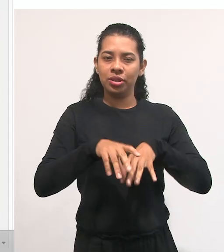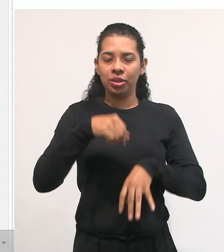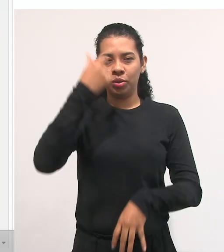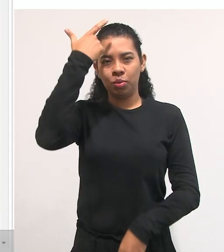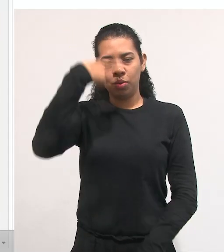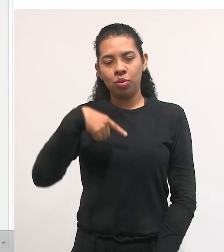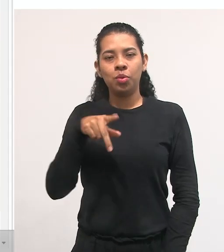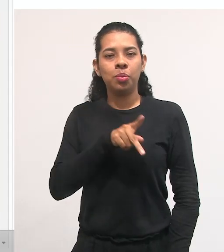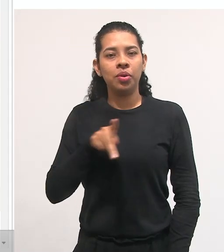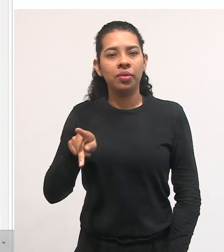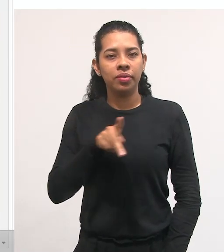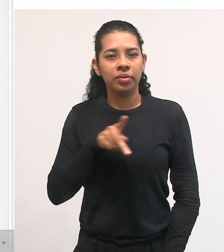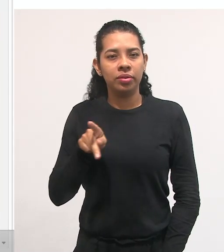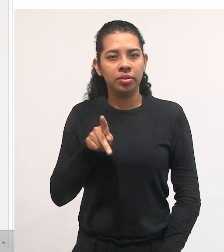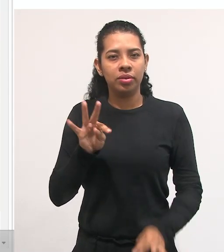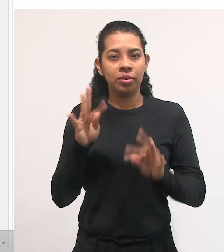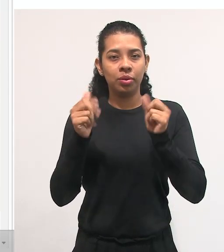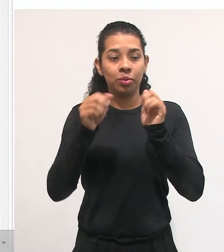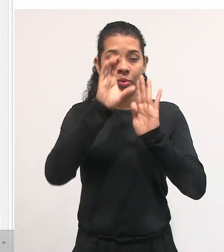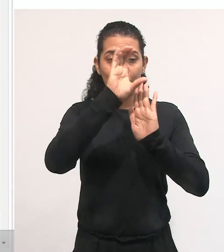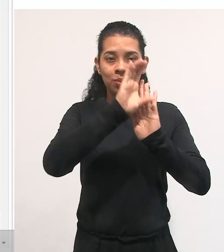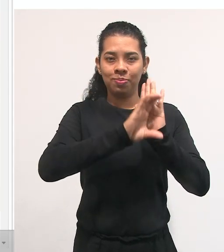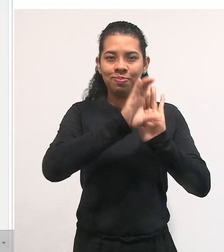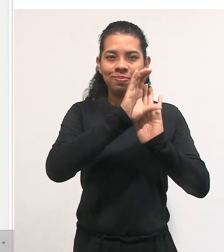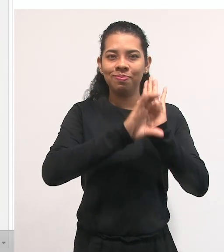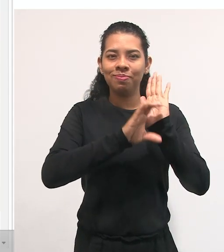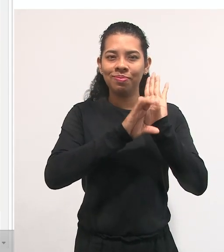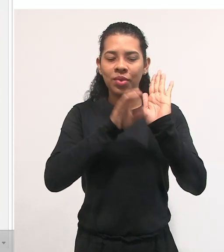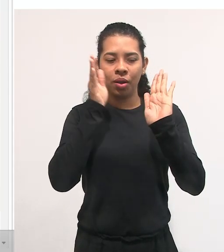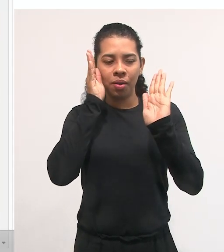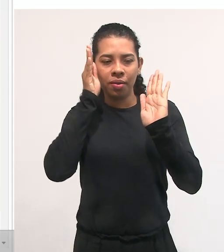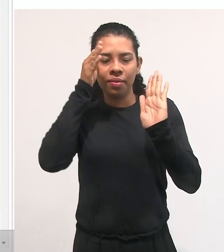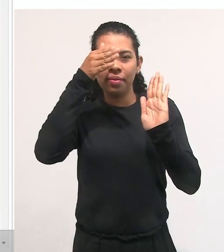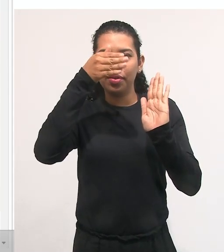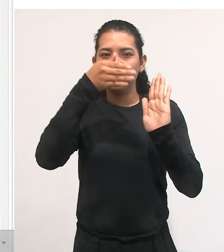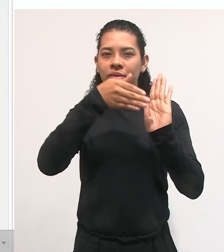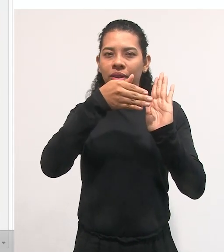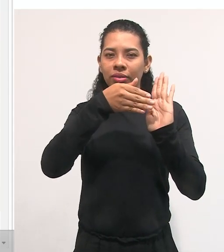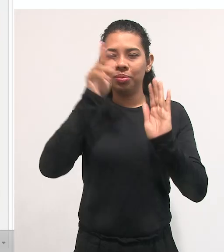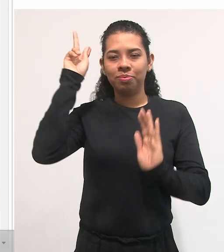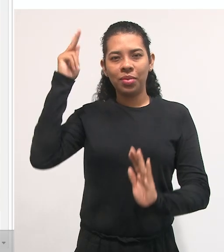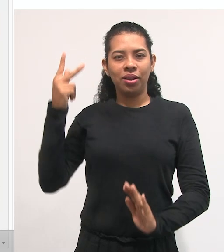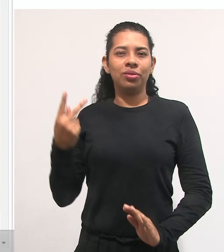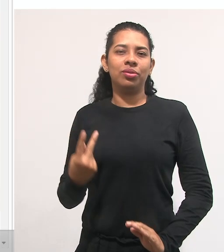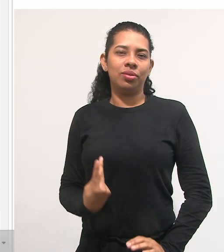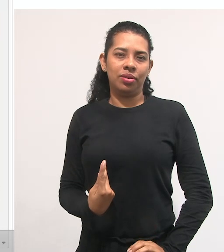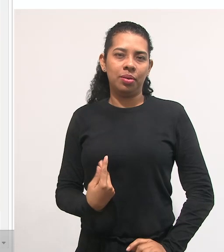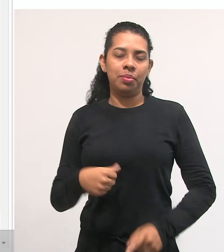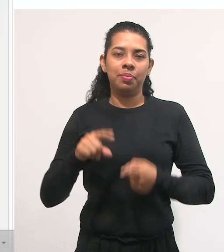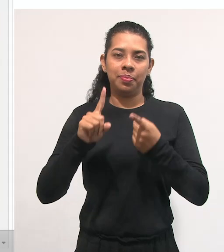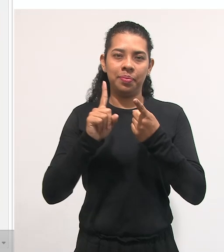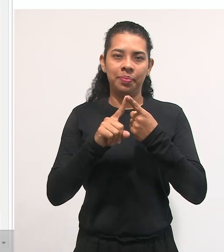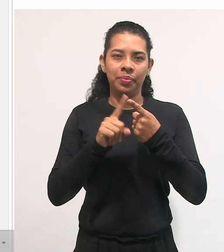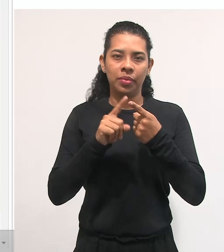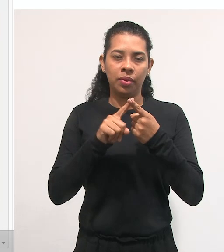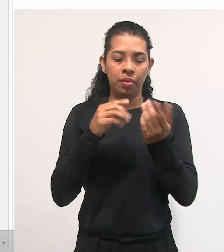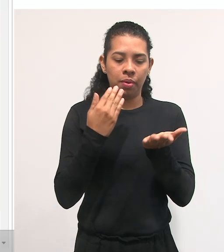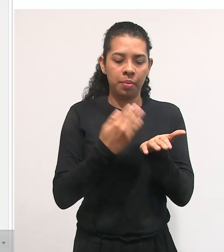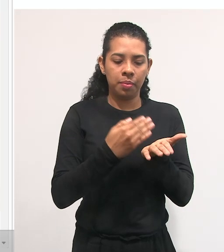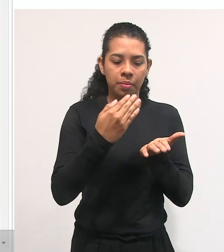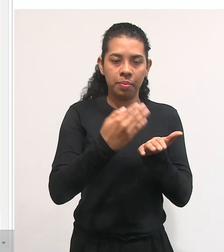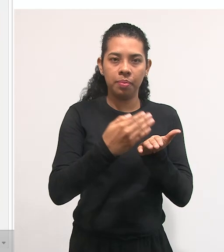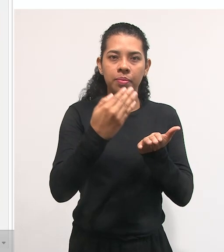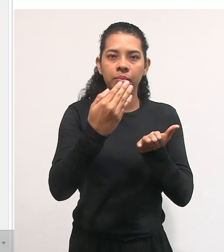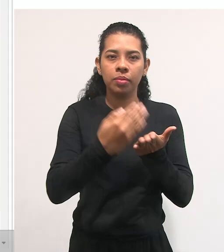tal posicionamento com converge de modo geral para a ideia de currículo amplamente veiculada historicamente a de